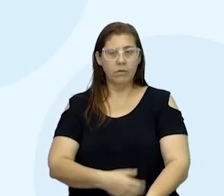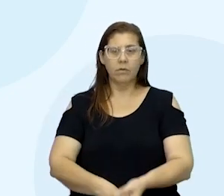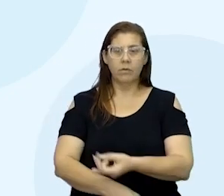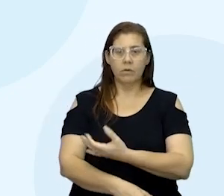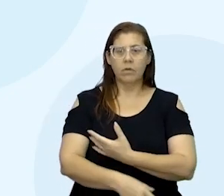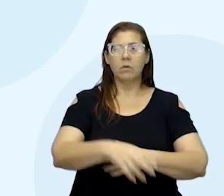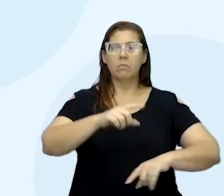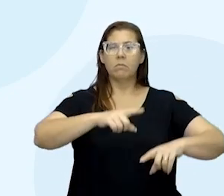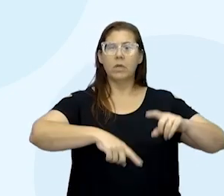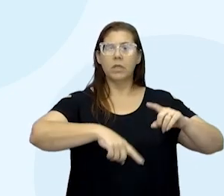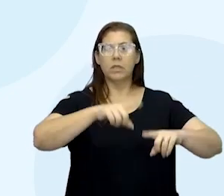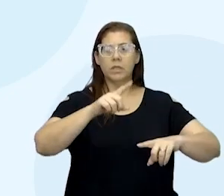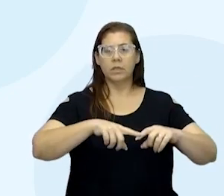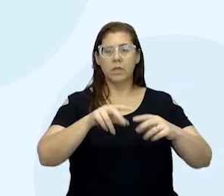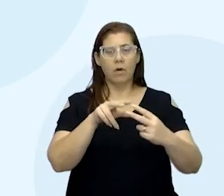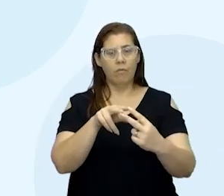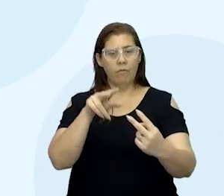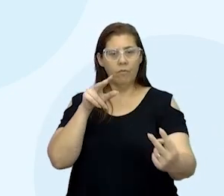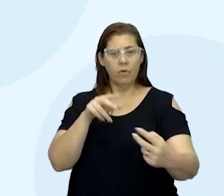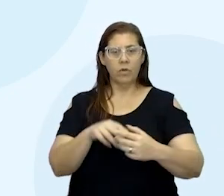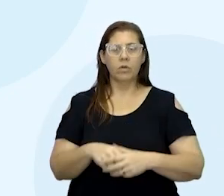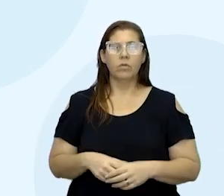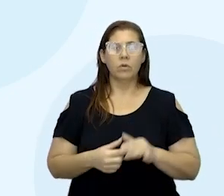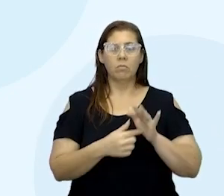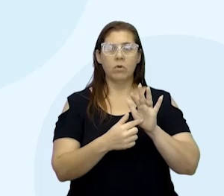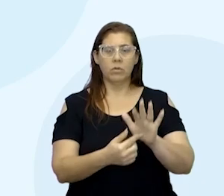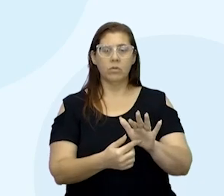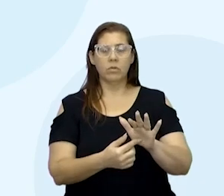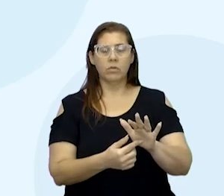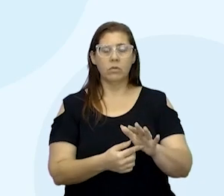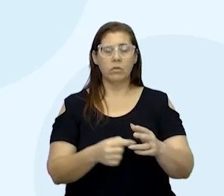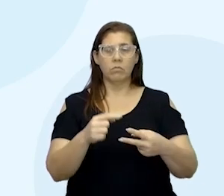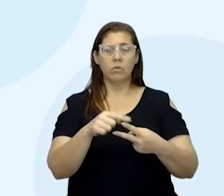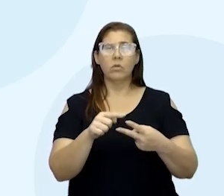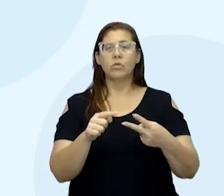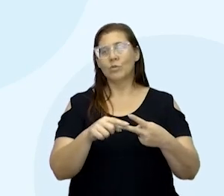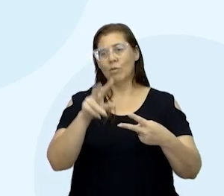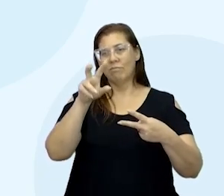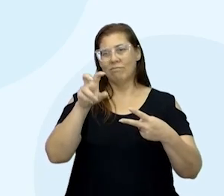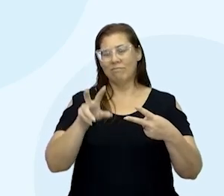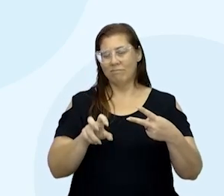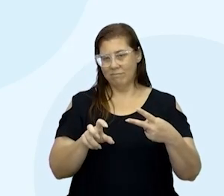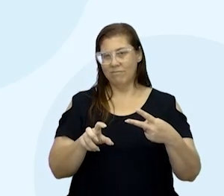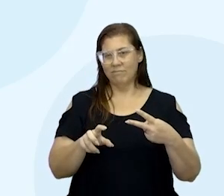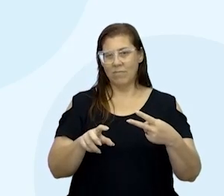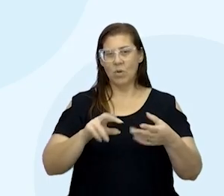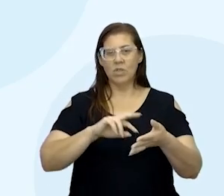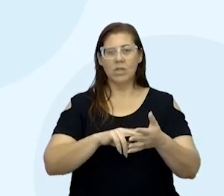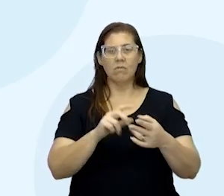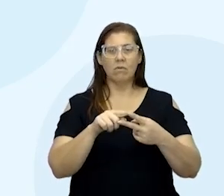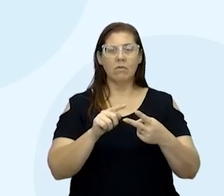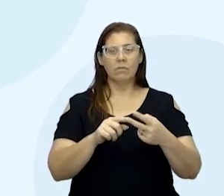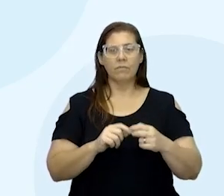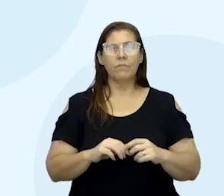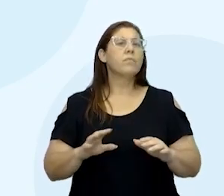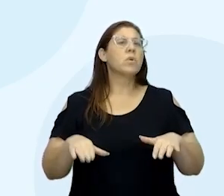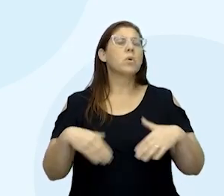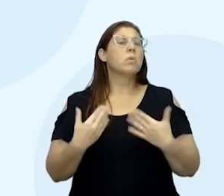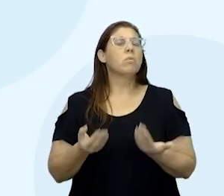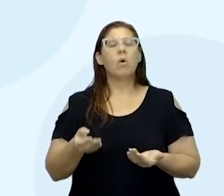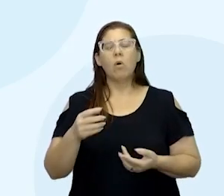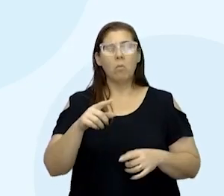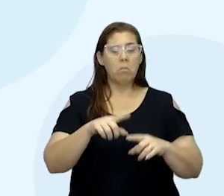e virtual, etc., explicitando aí as suas ambiguidades. E quais são os